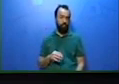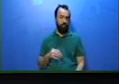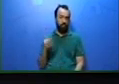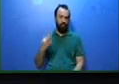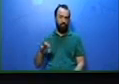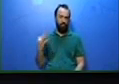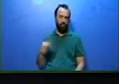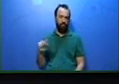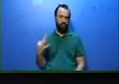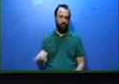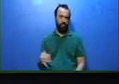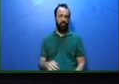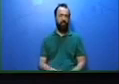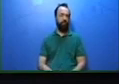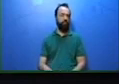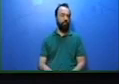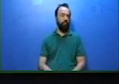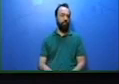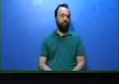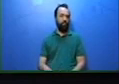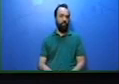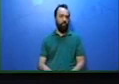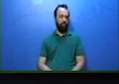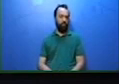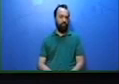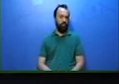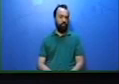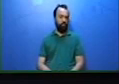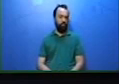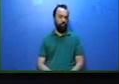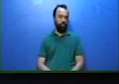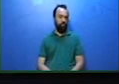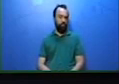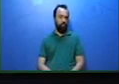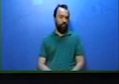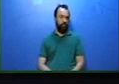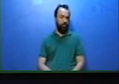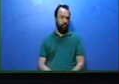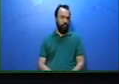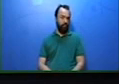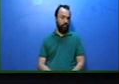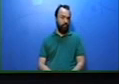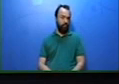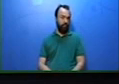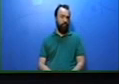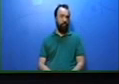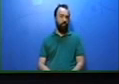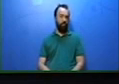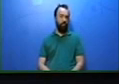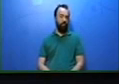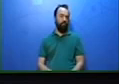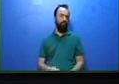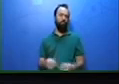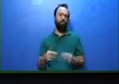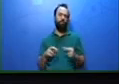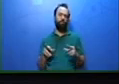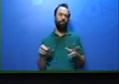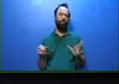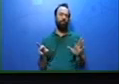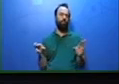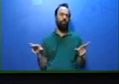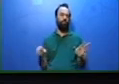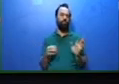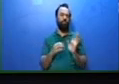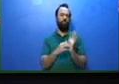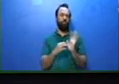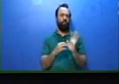dor, tá? Machucou. Isso aqui também parece como se fosse o furacãozinho, né? Tem vários símbolos, tá? Que